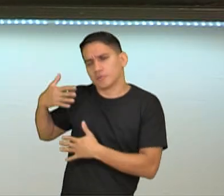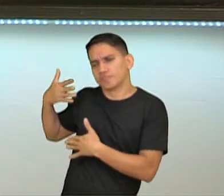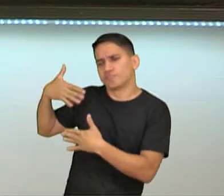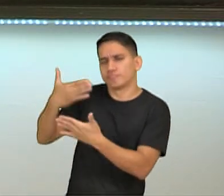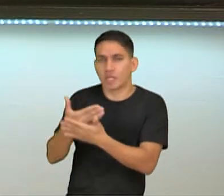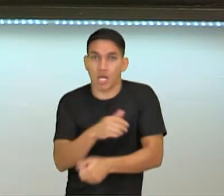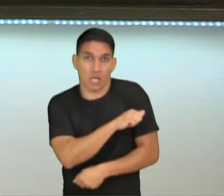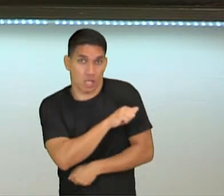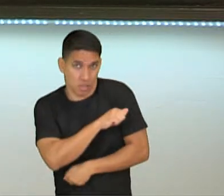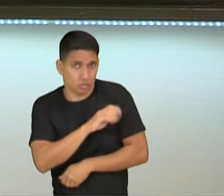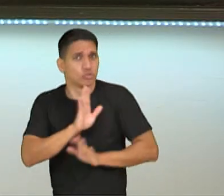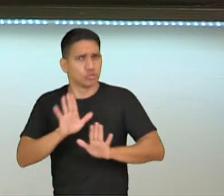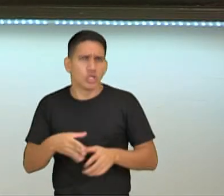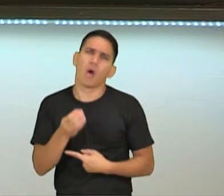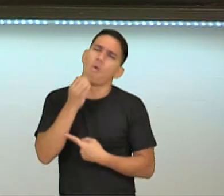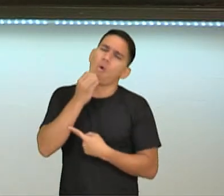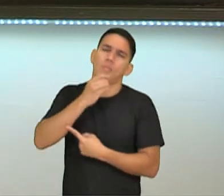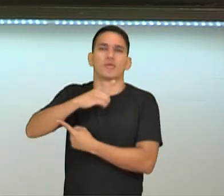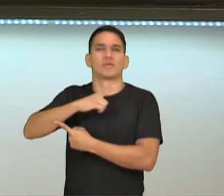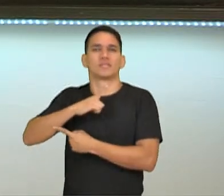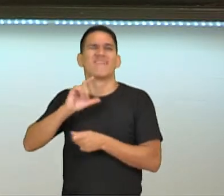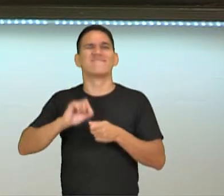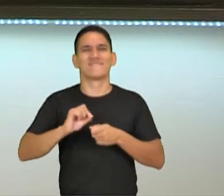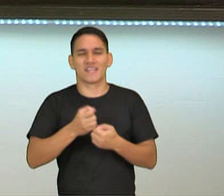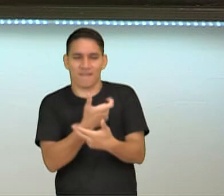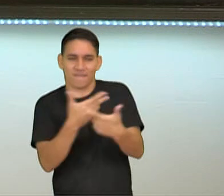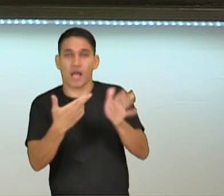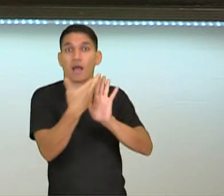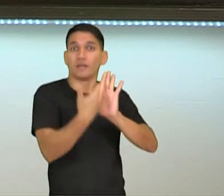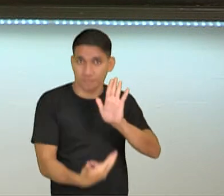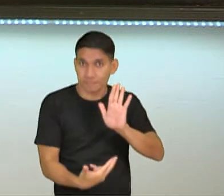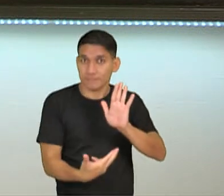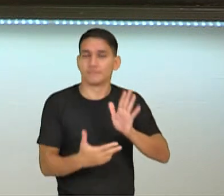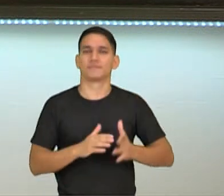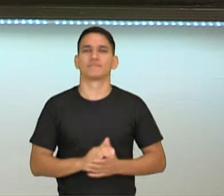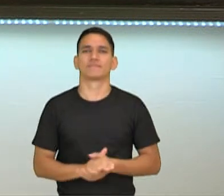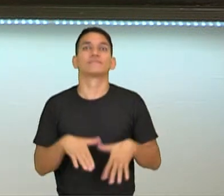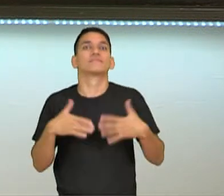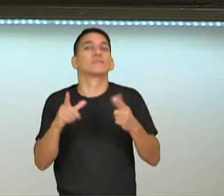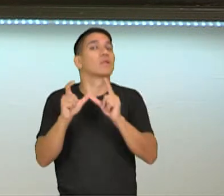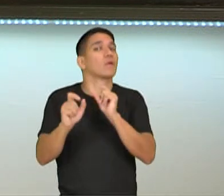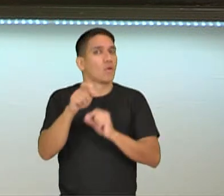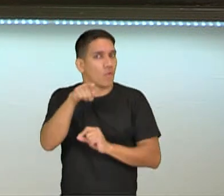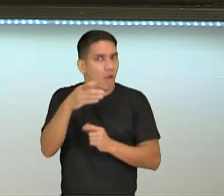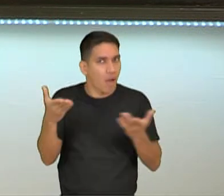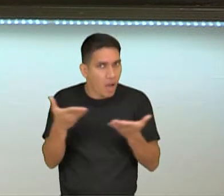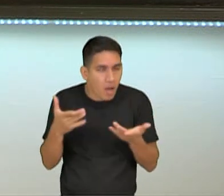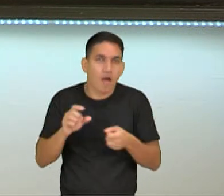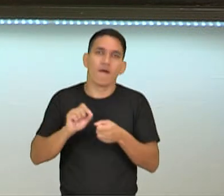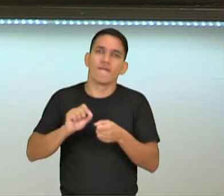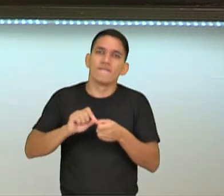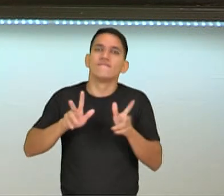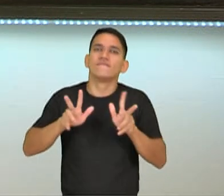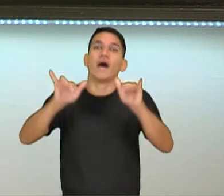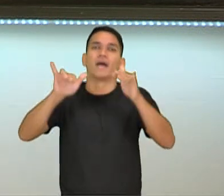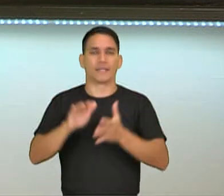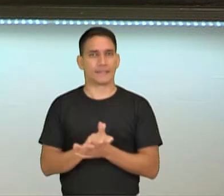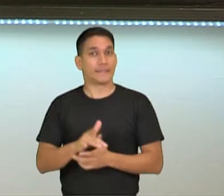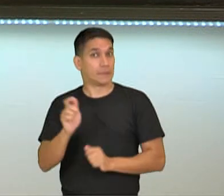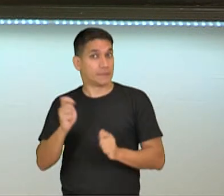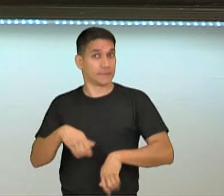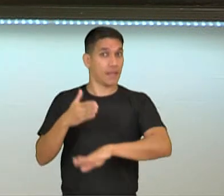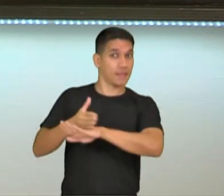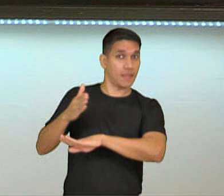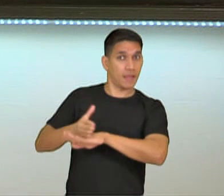vocês, vocês já tiveram a oportunidade de fazer várias redações. E vocês agora vão ter a oportunidade de